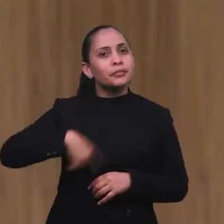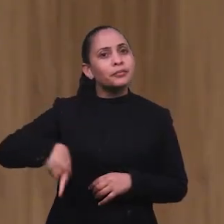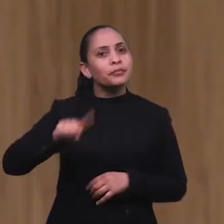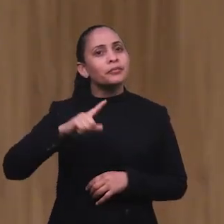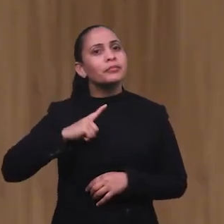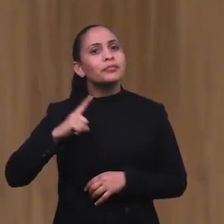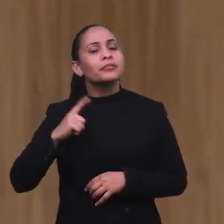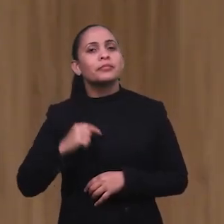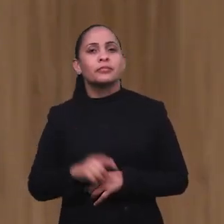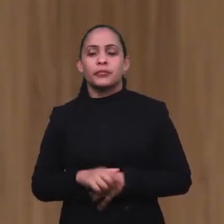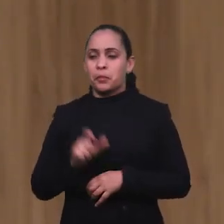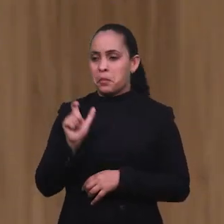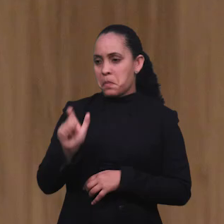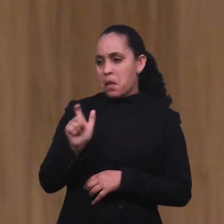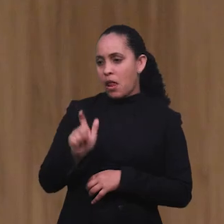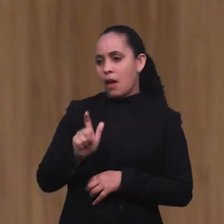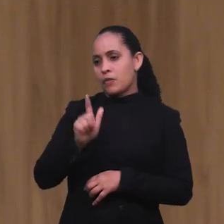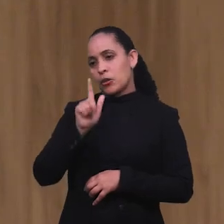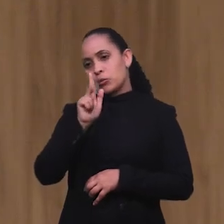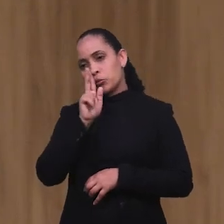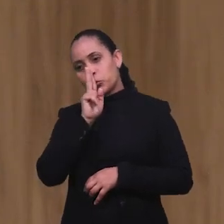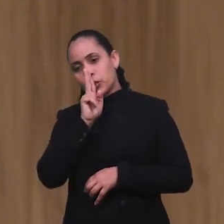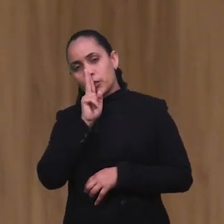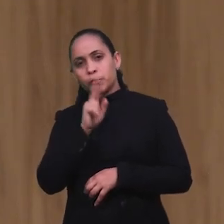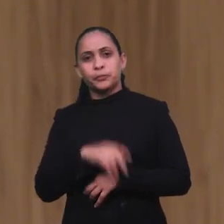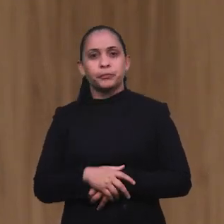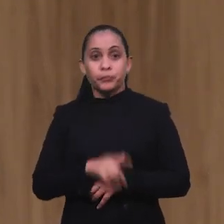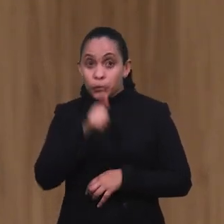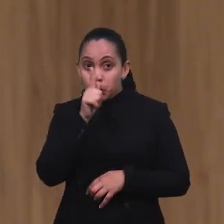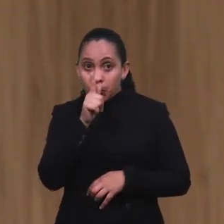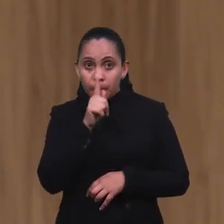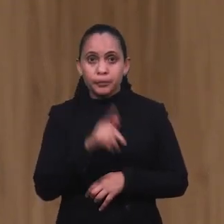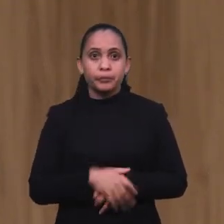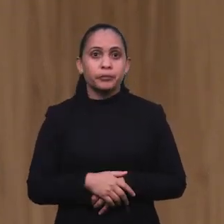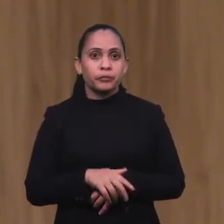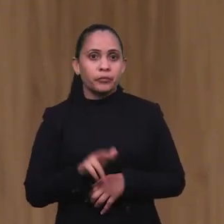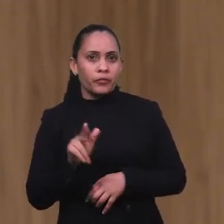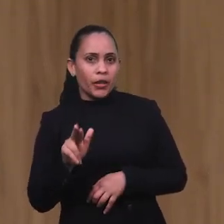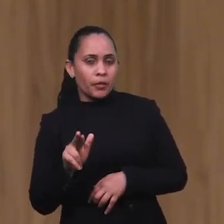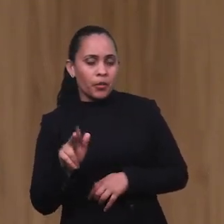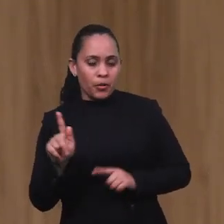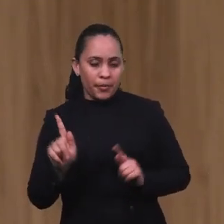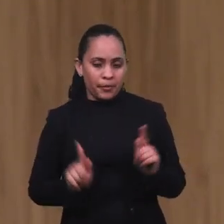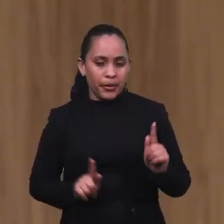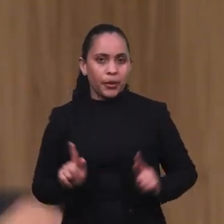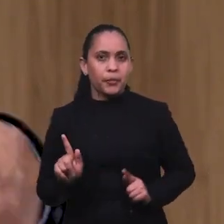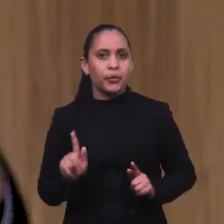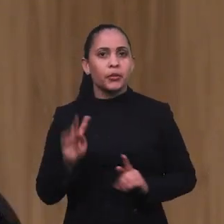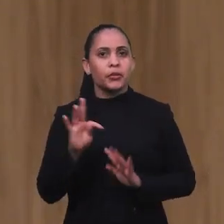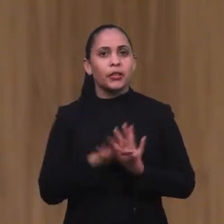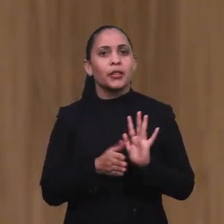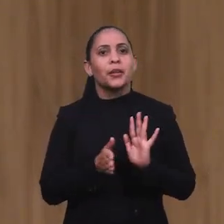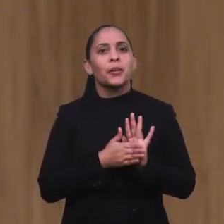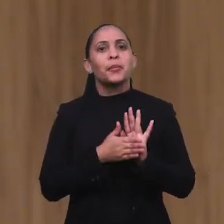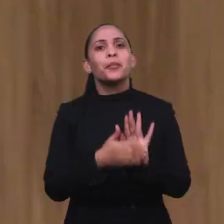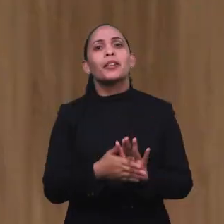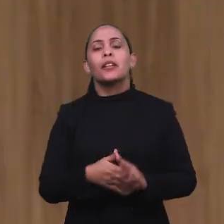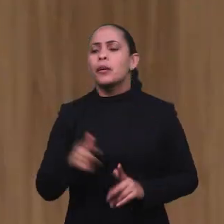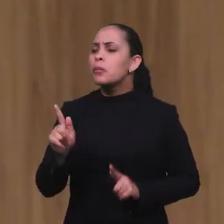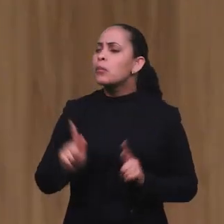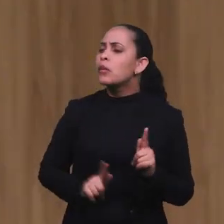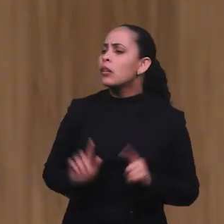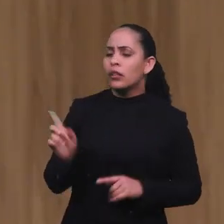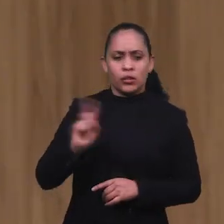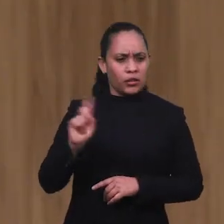vai observar no original grego aqui, a palavra para irmão e para primos. Sim. Eles falam que aqueles textos que falam sobre irmão não é irmão,